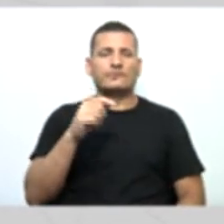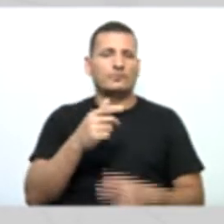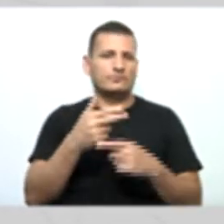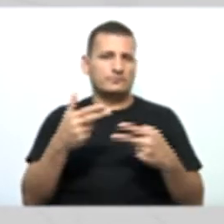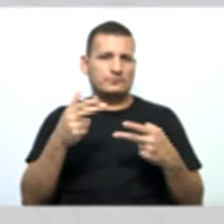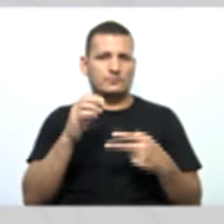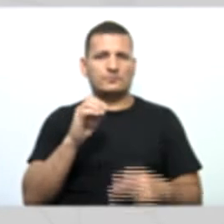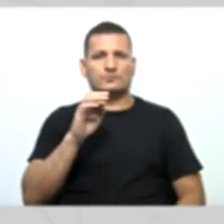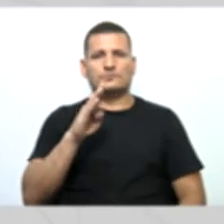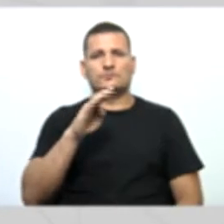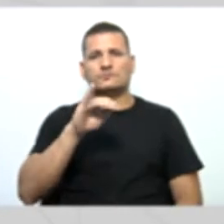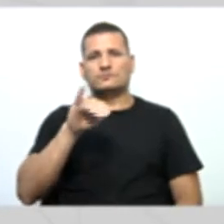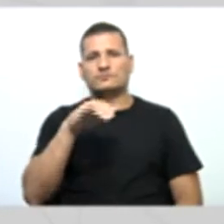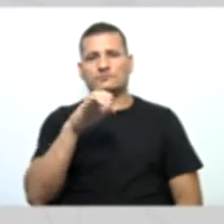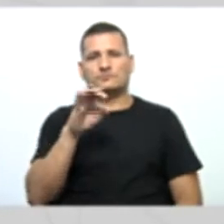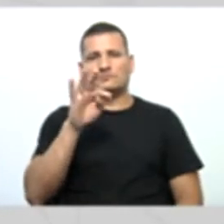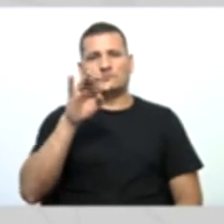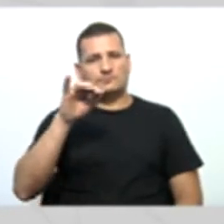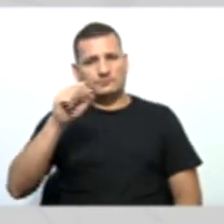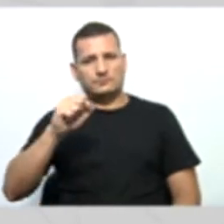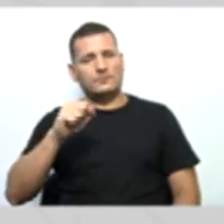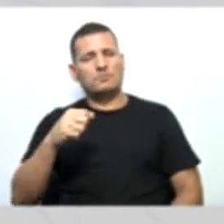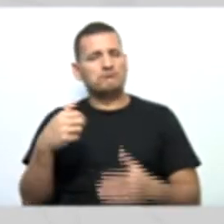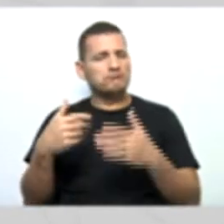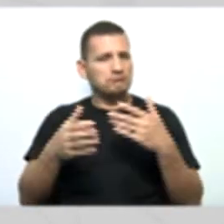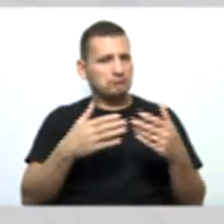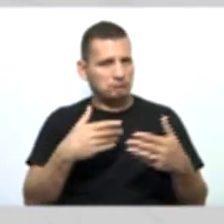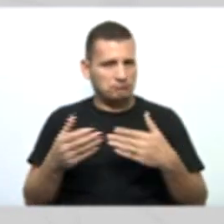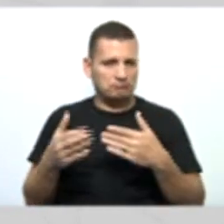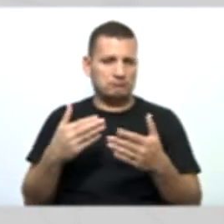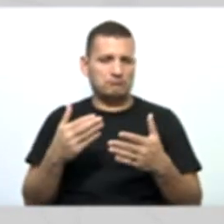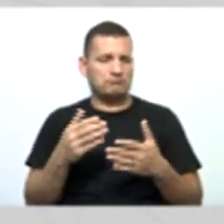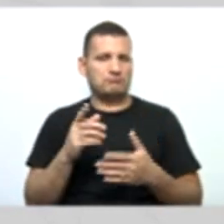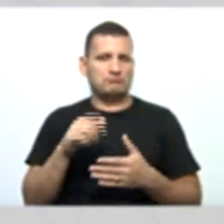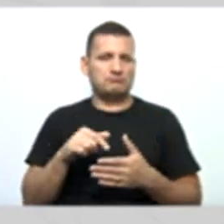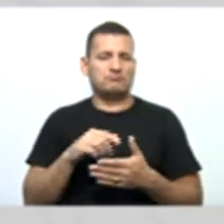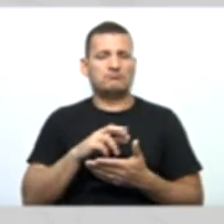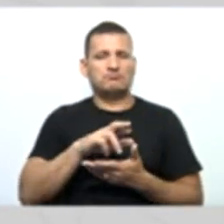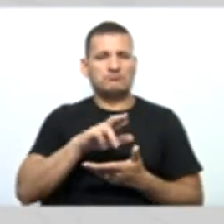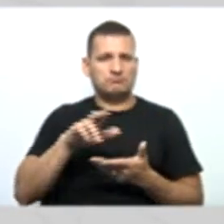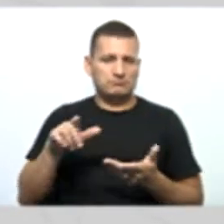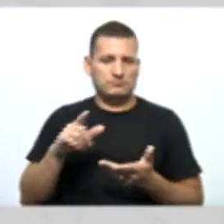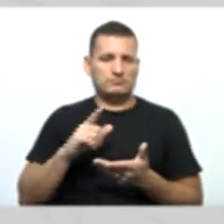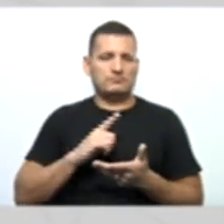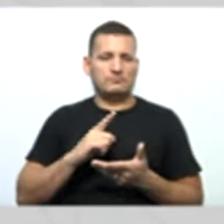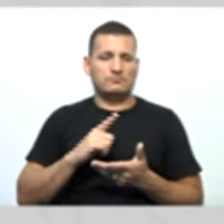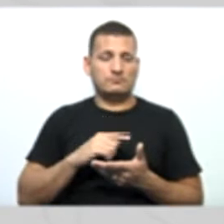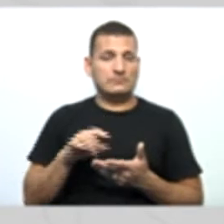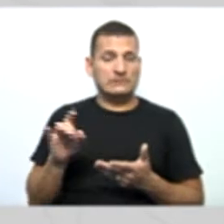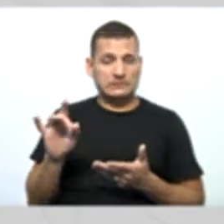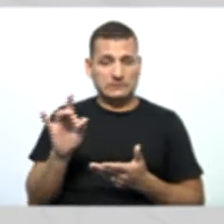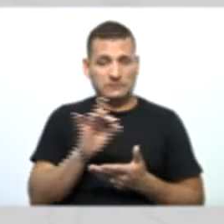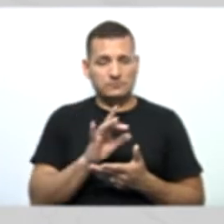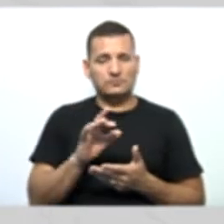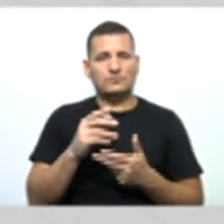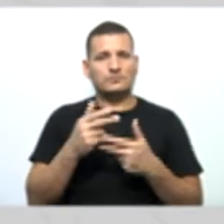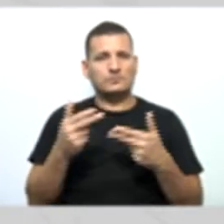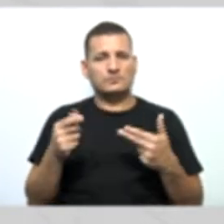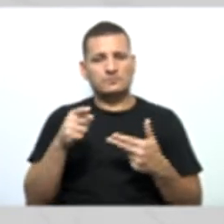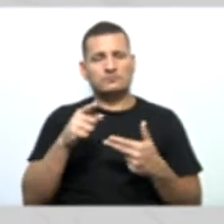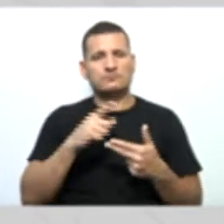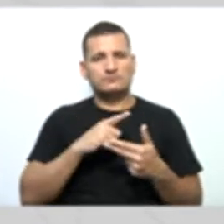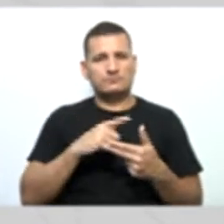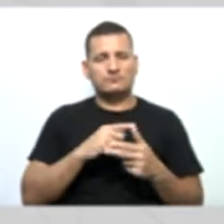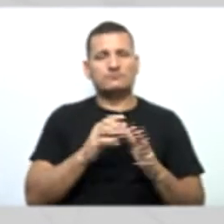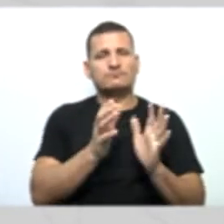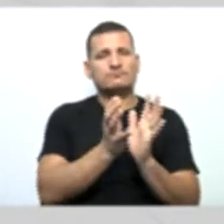Objetos realizam tarefa através da requisição de serviços e outros objetos. Cada objeto pertence a uma